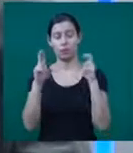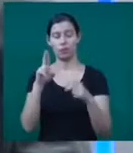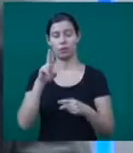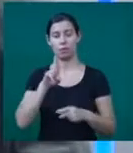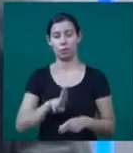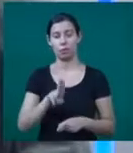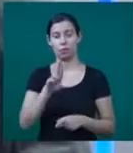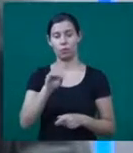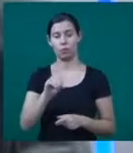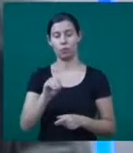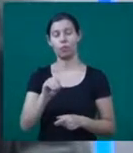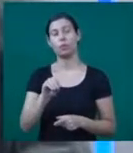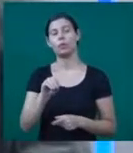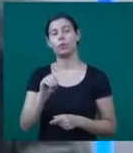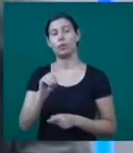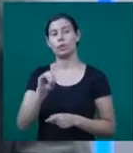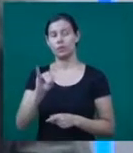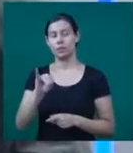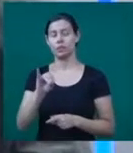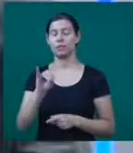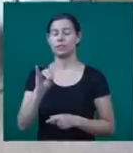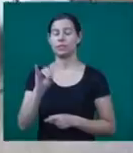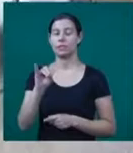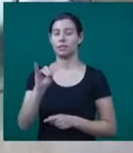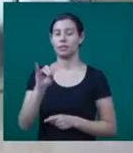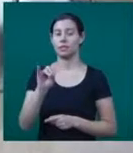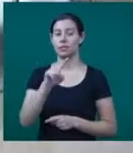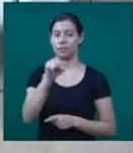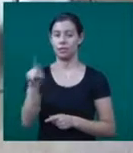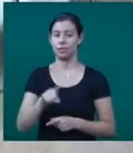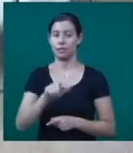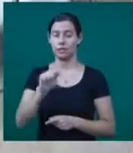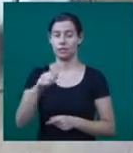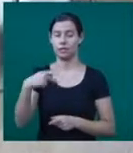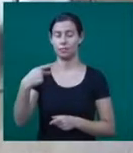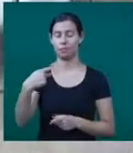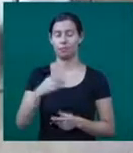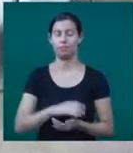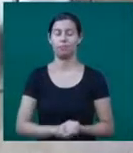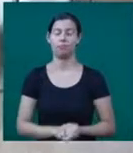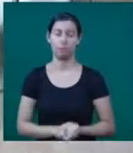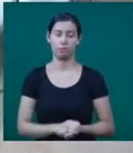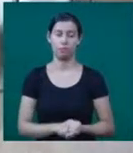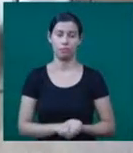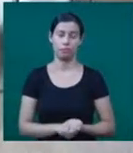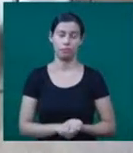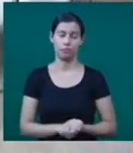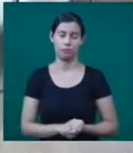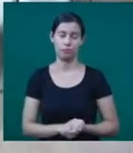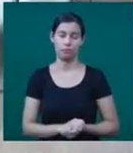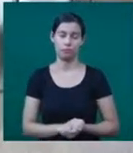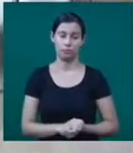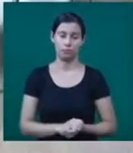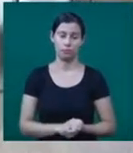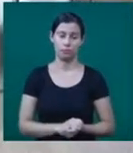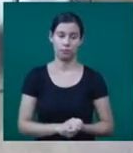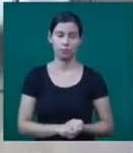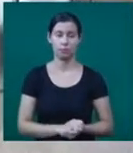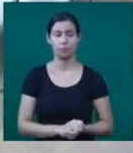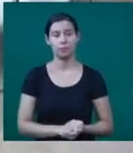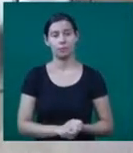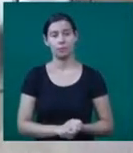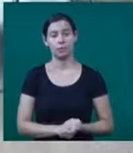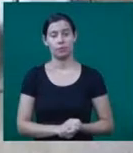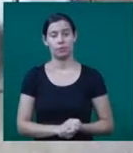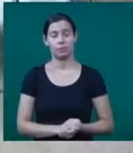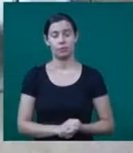pela UFU e também mestrando aqui pela universidade. Marcelo, muito obrigado pela presença aqui hoje. Quando a gente fala de um curto, uma produção nossa, né,